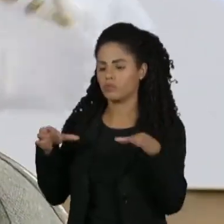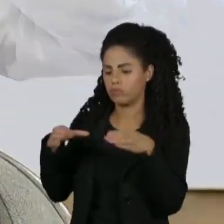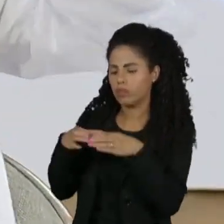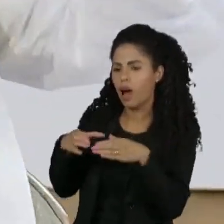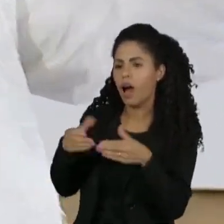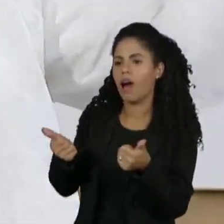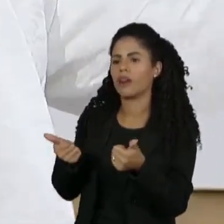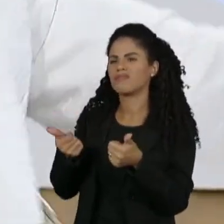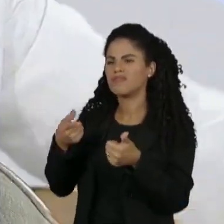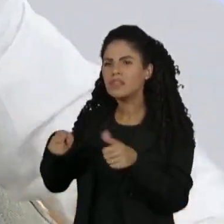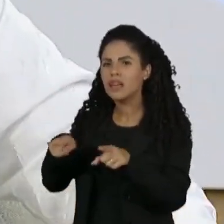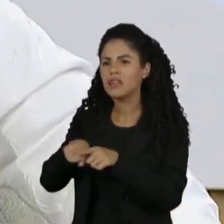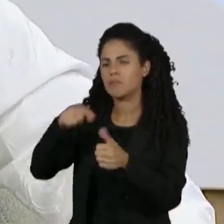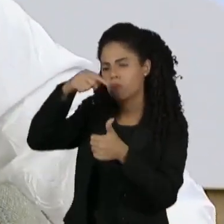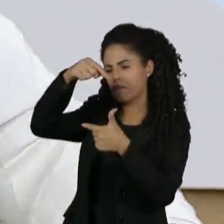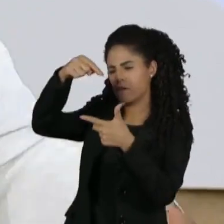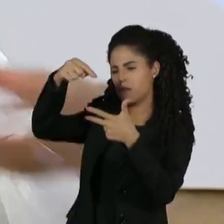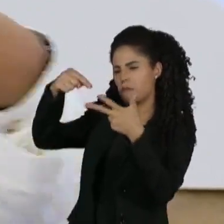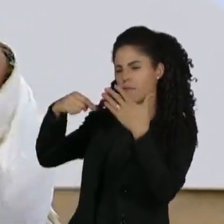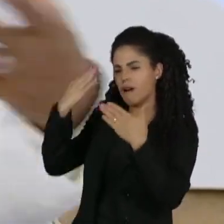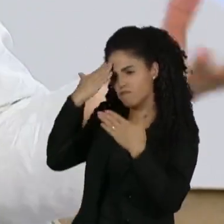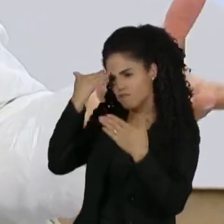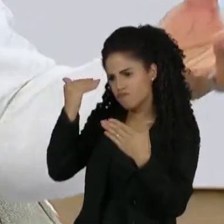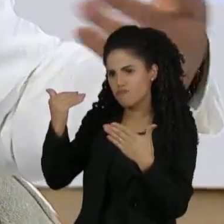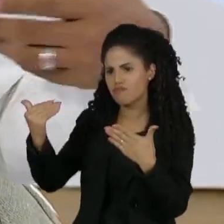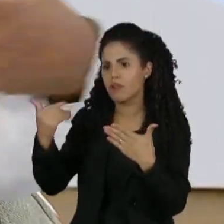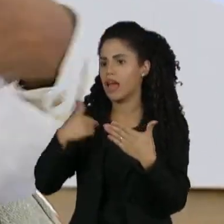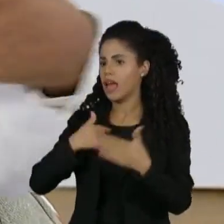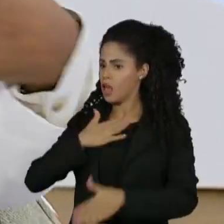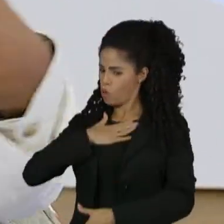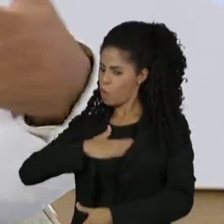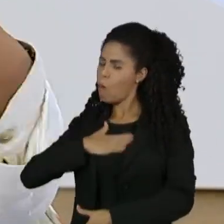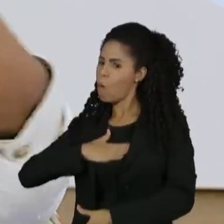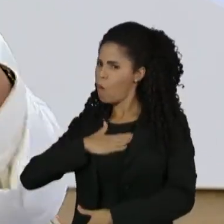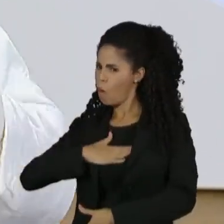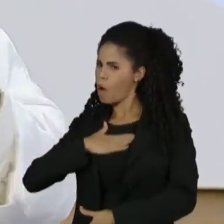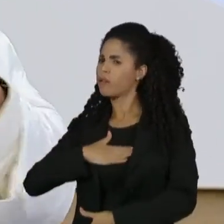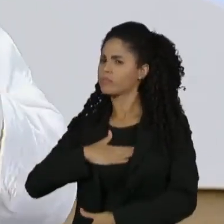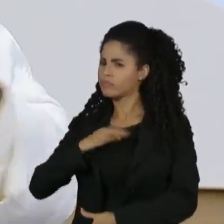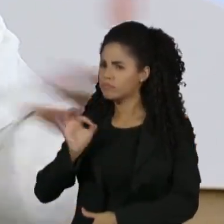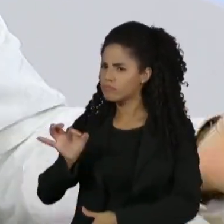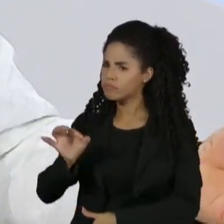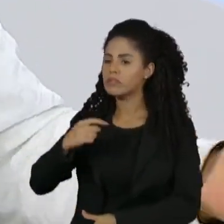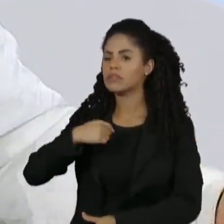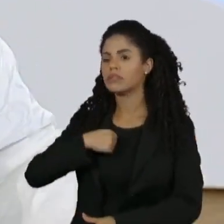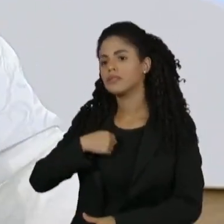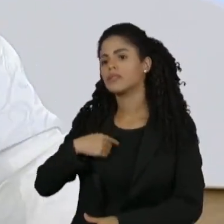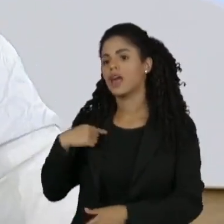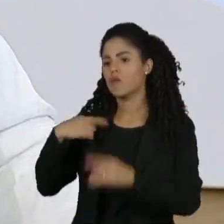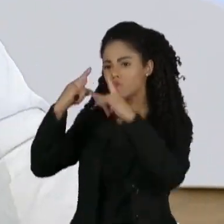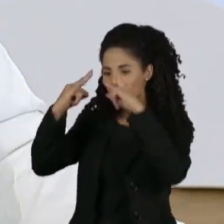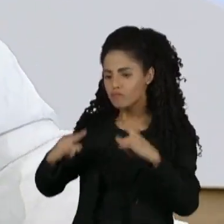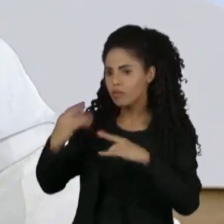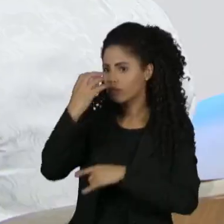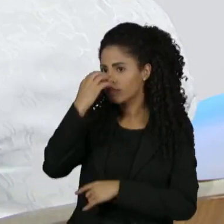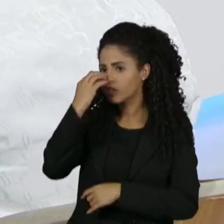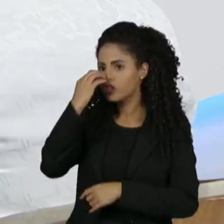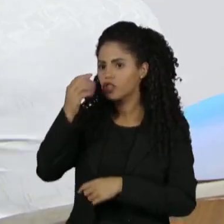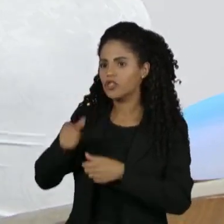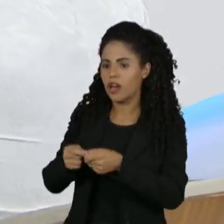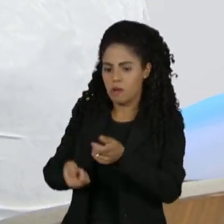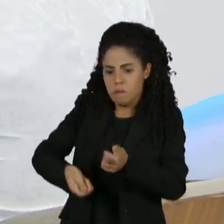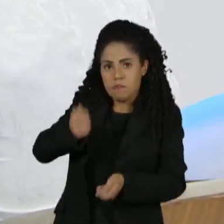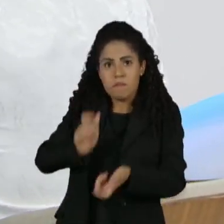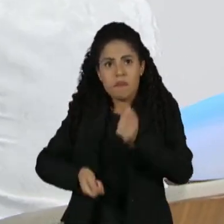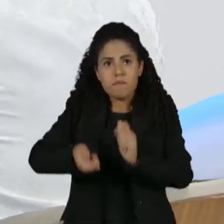Marques vou ver coisas do do Abo de costelo que é a minha praia né eu eu eu sou de circo era trapezista e palhaço de